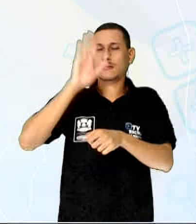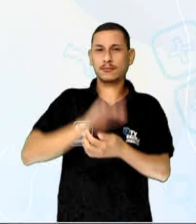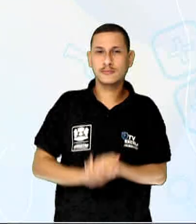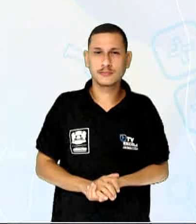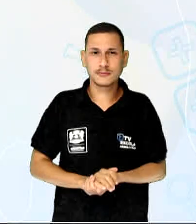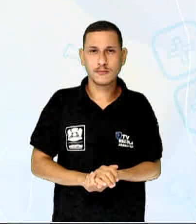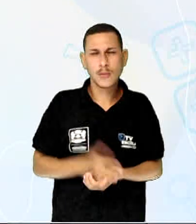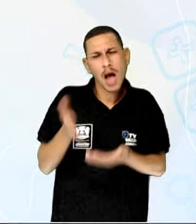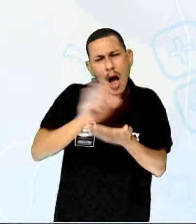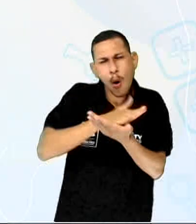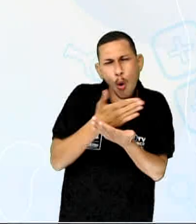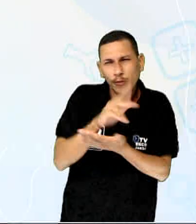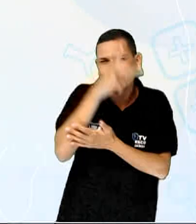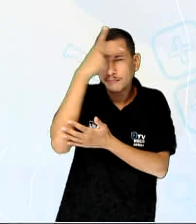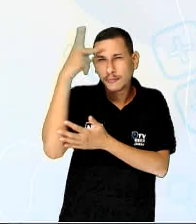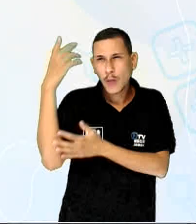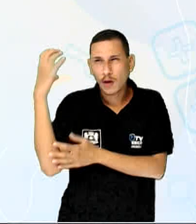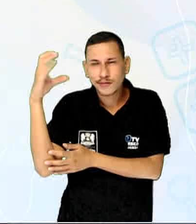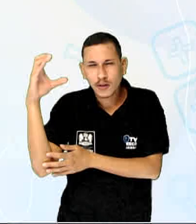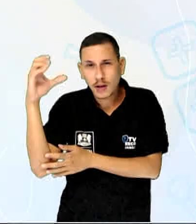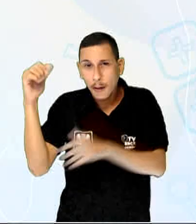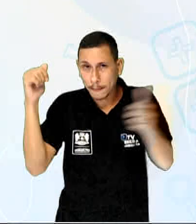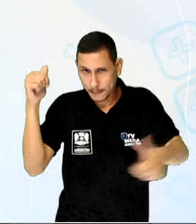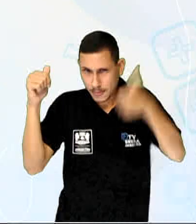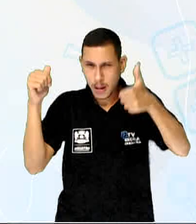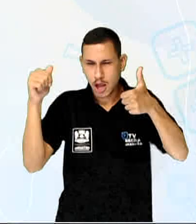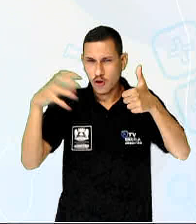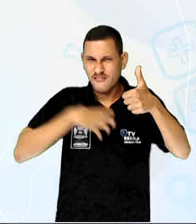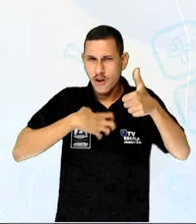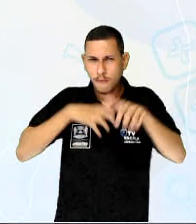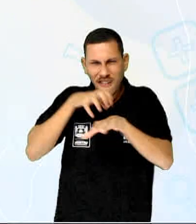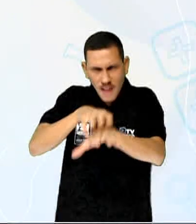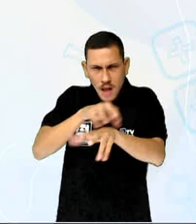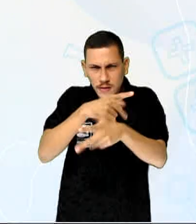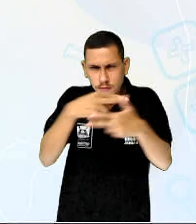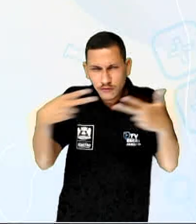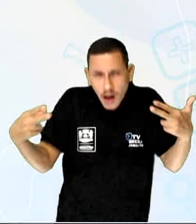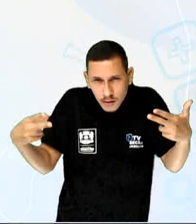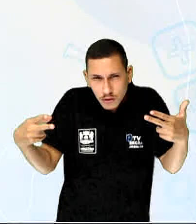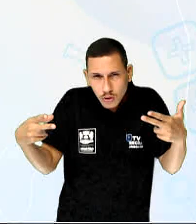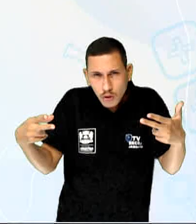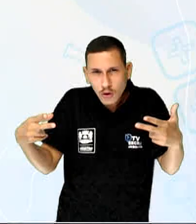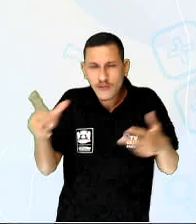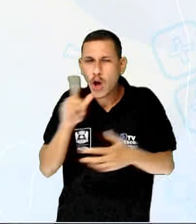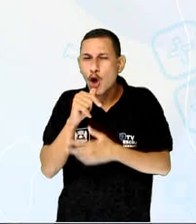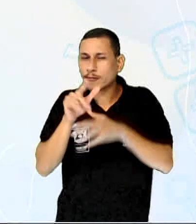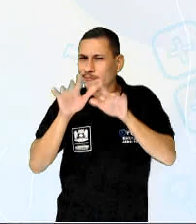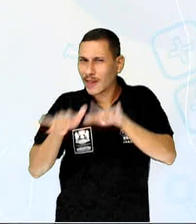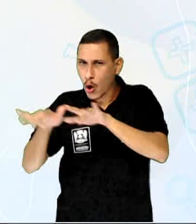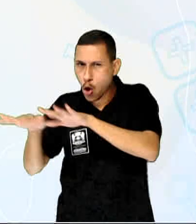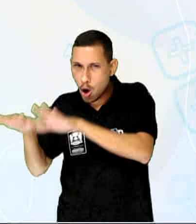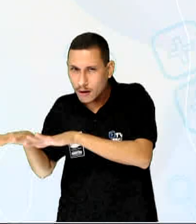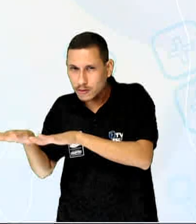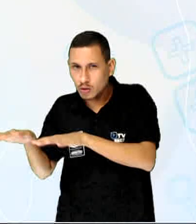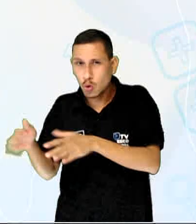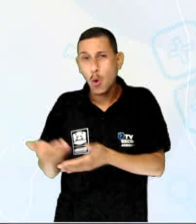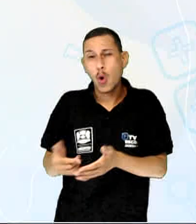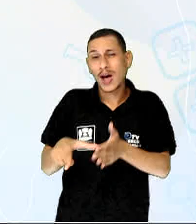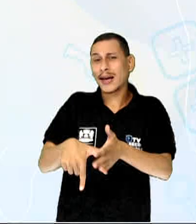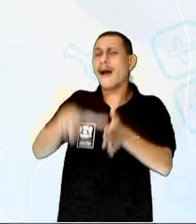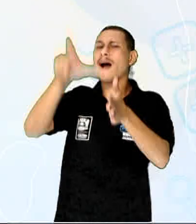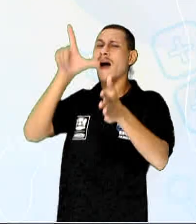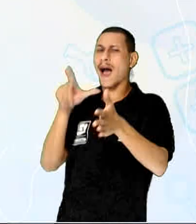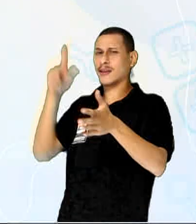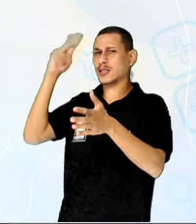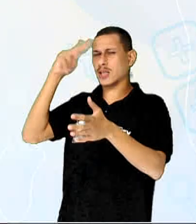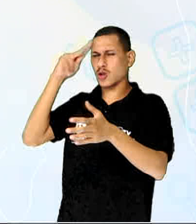alguns cientistas, o primeiro meio de transporte foi o aquático. Ainda no período da pré-história, para fazer